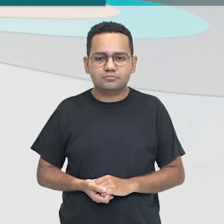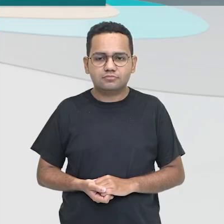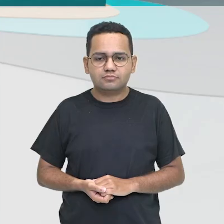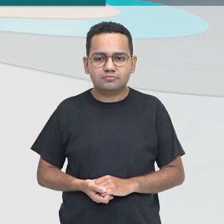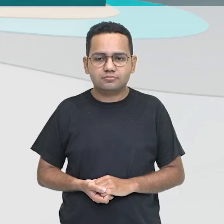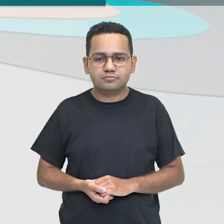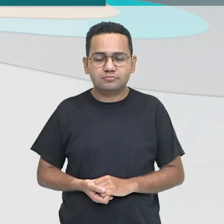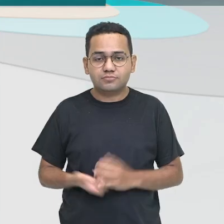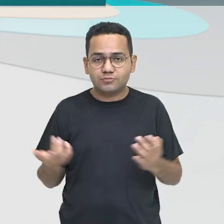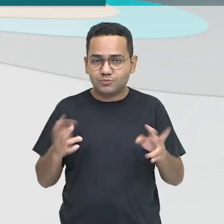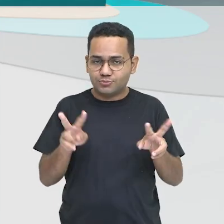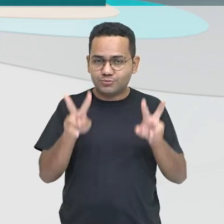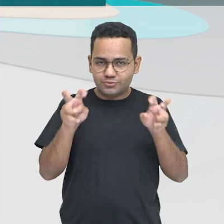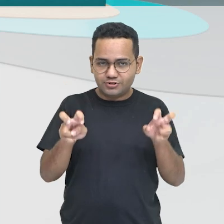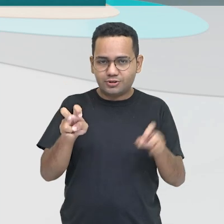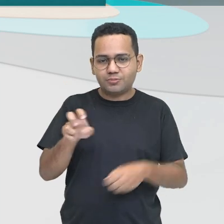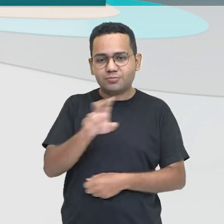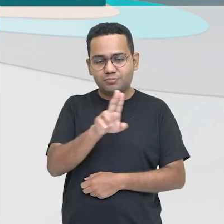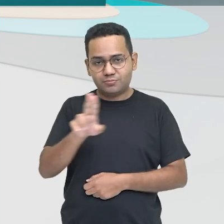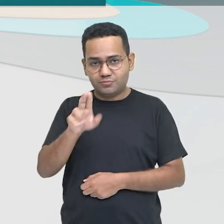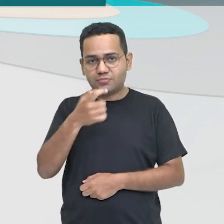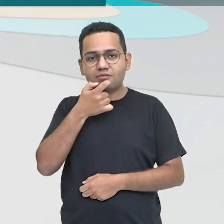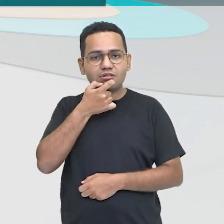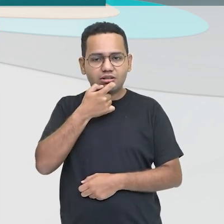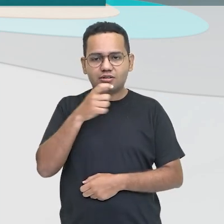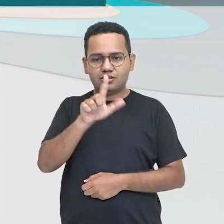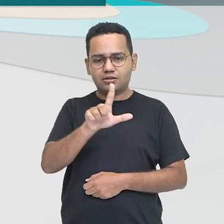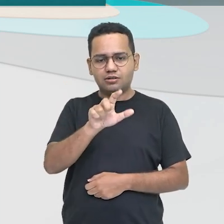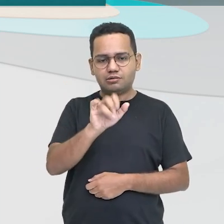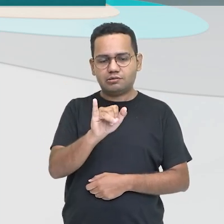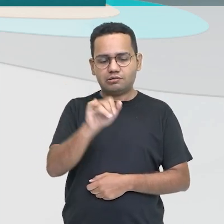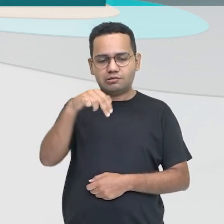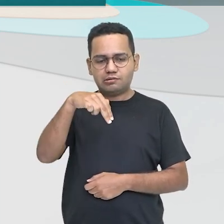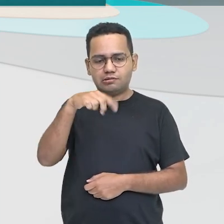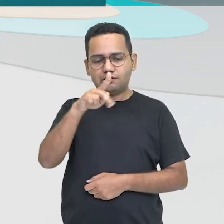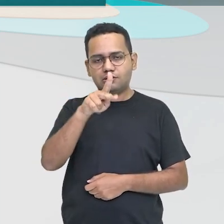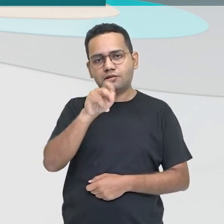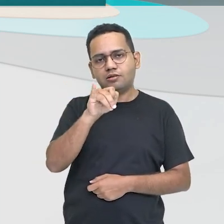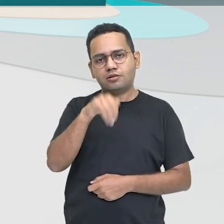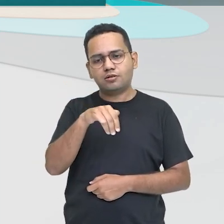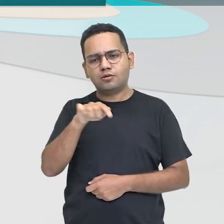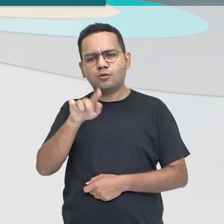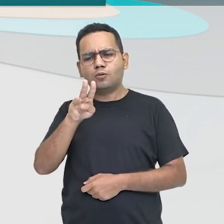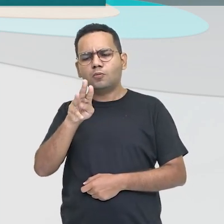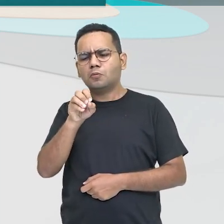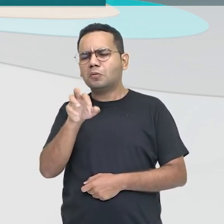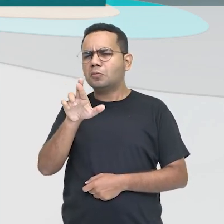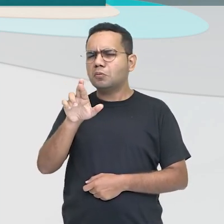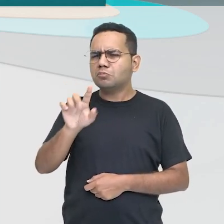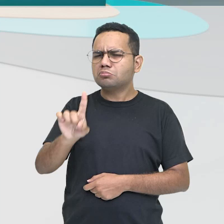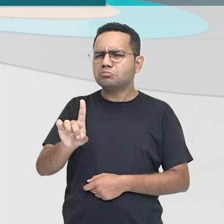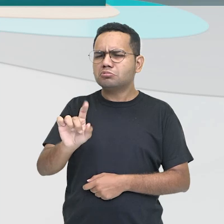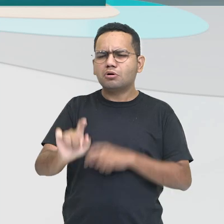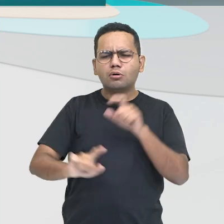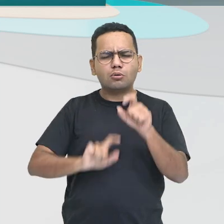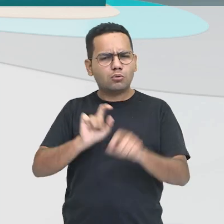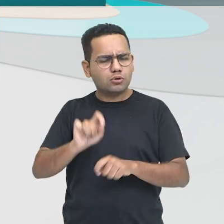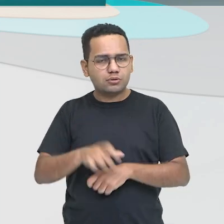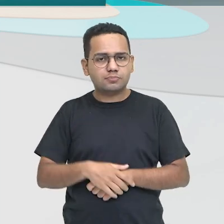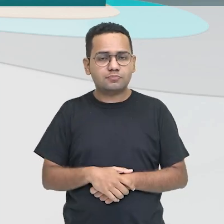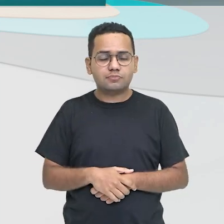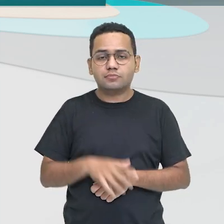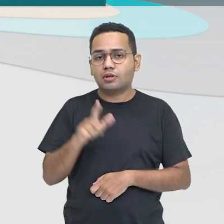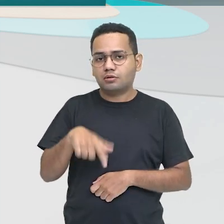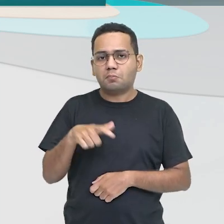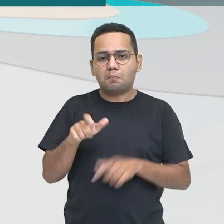O tema da nossa aula, então, são as linking words. O que são as linking words? Só para a gente relembrar, são aquelas palavrinhas que eu utilizo para conectar